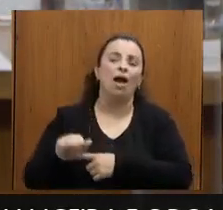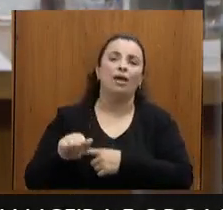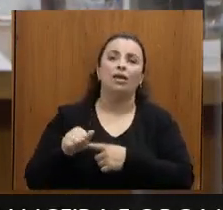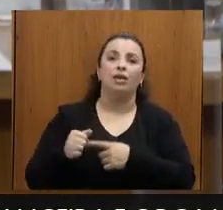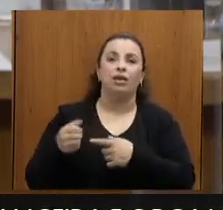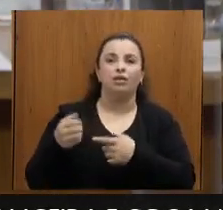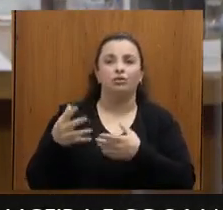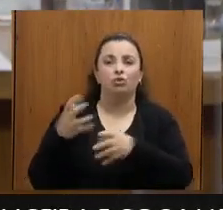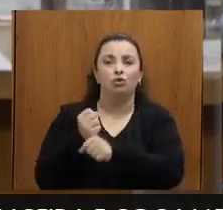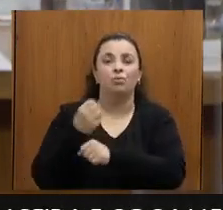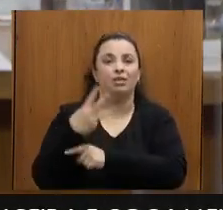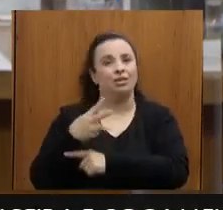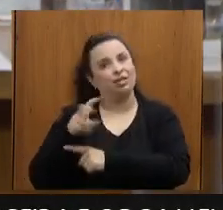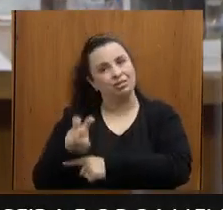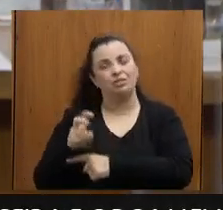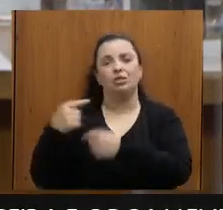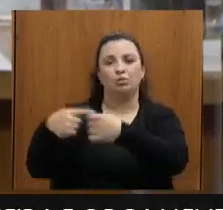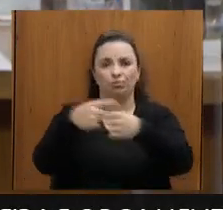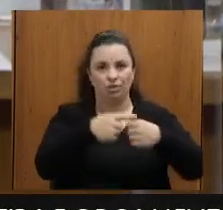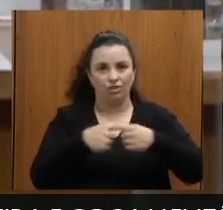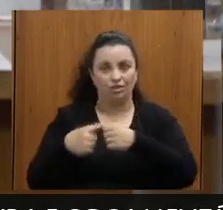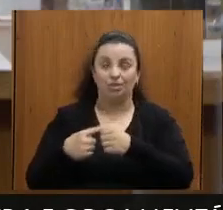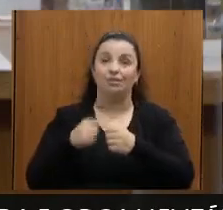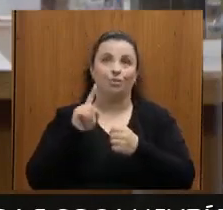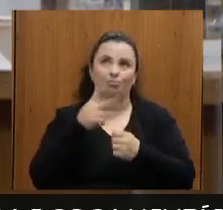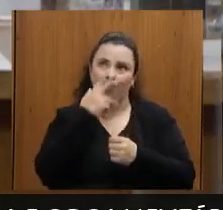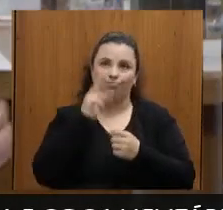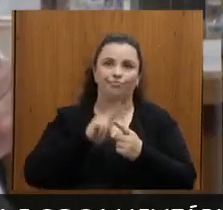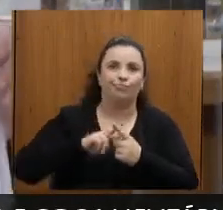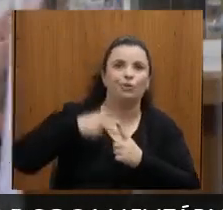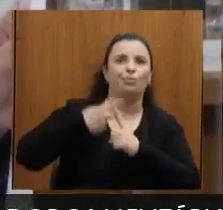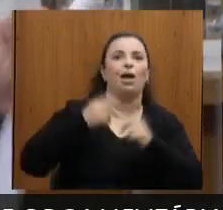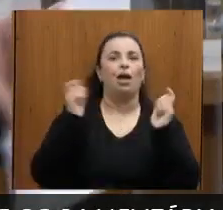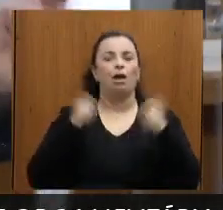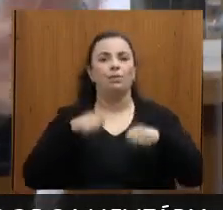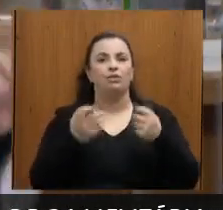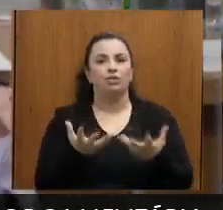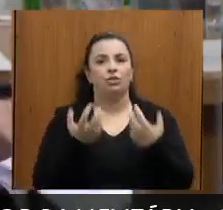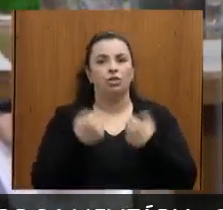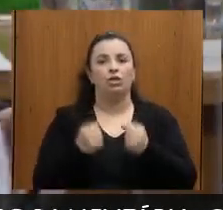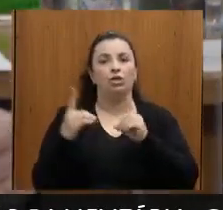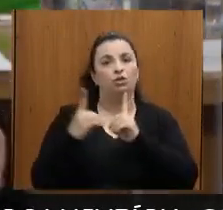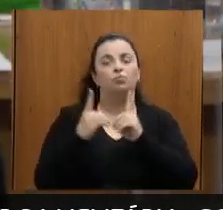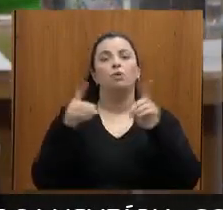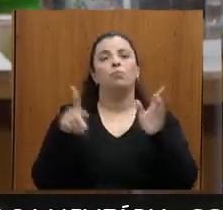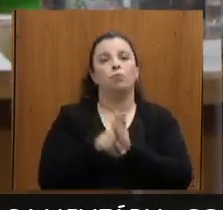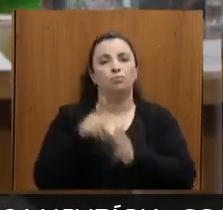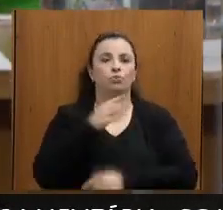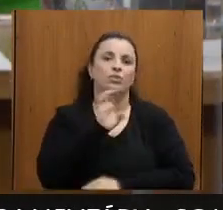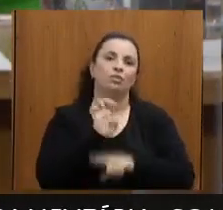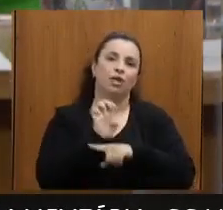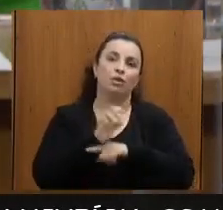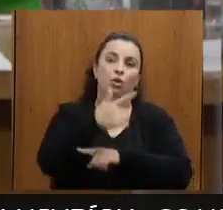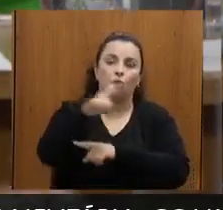35 municípios, estamos então dobrando a capacidade de atendimento do Estado em mais municípios.